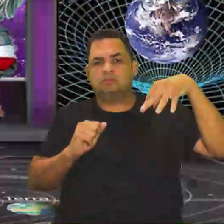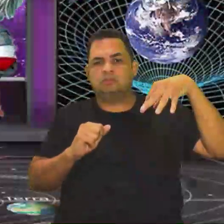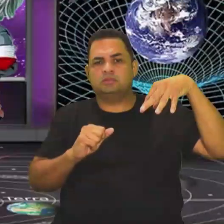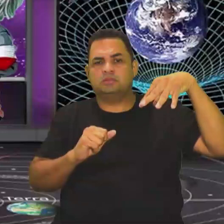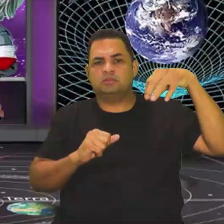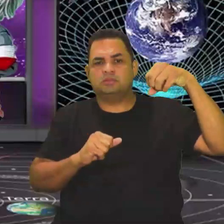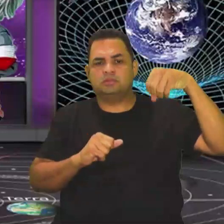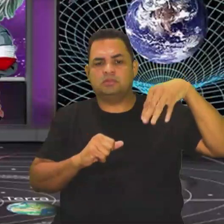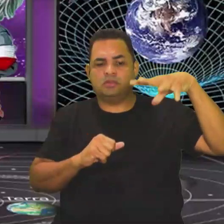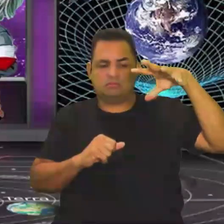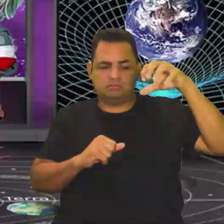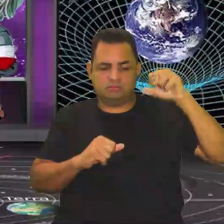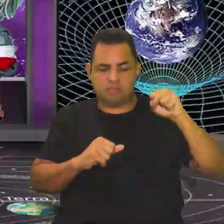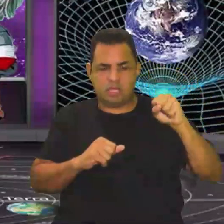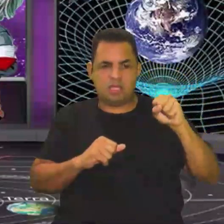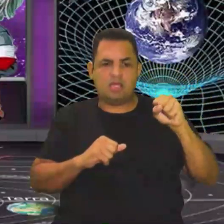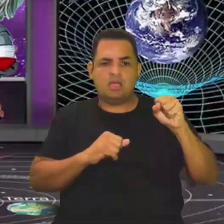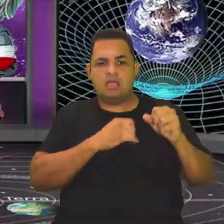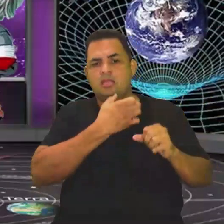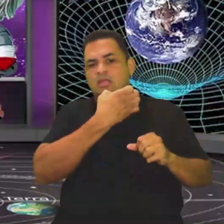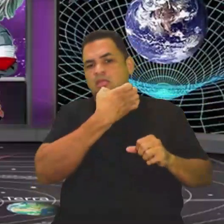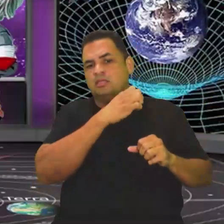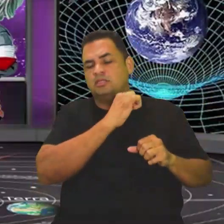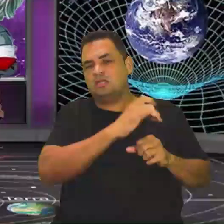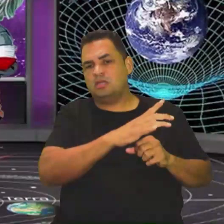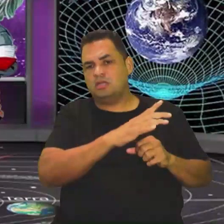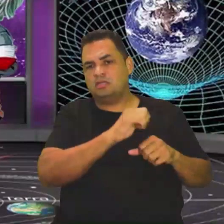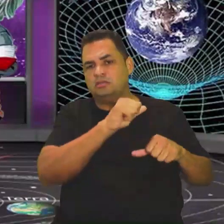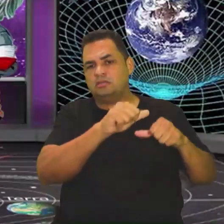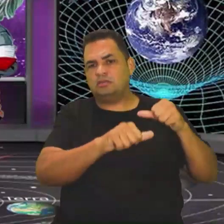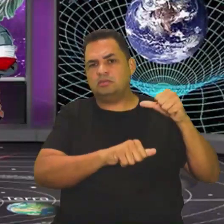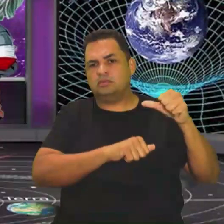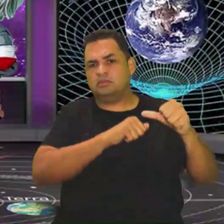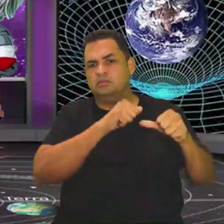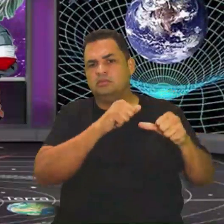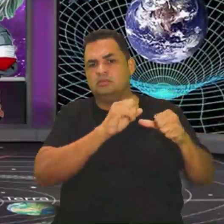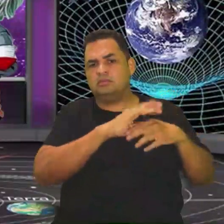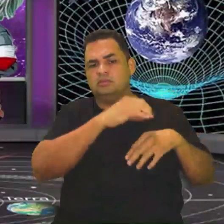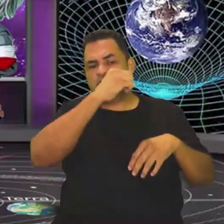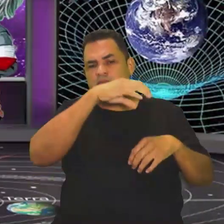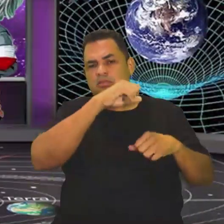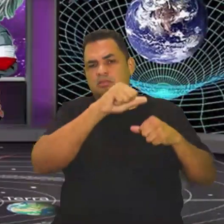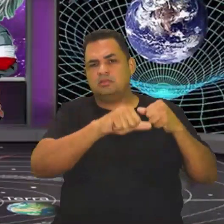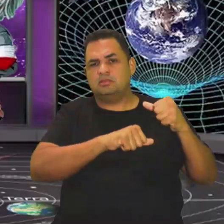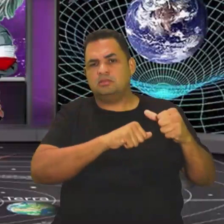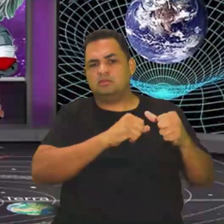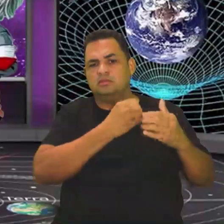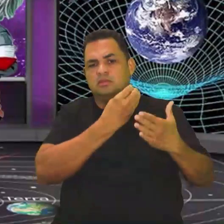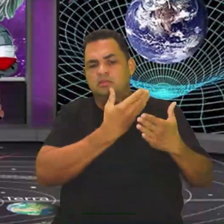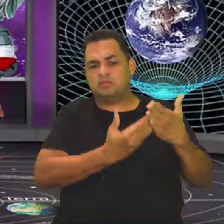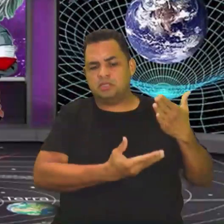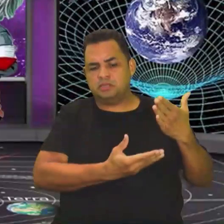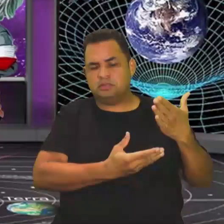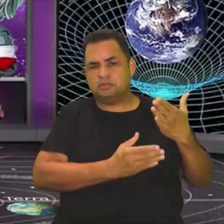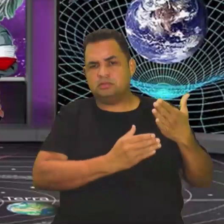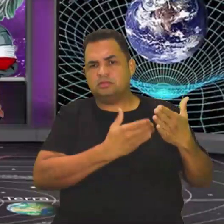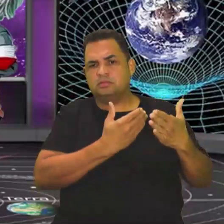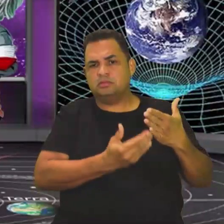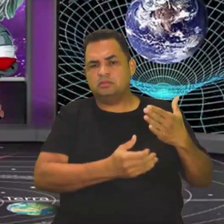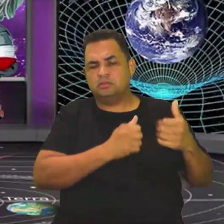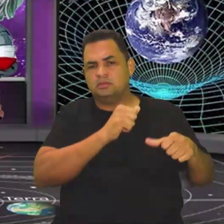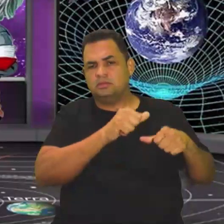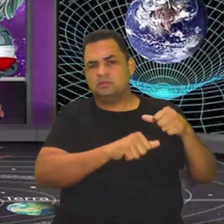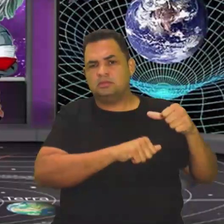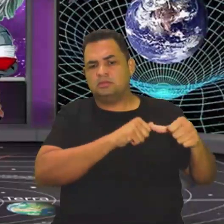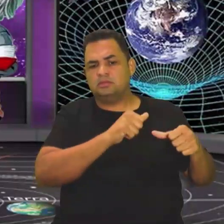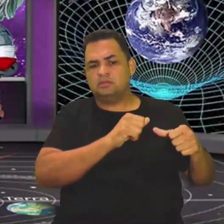incandescente pega energia elétrica, transforma em energia luminosa e parte é dissipada, ou seja, é transformada